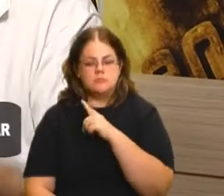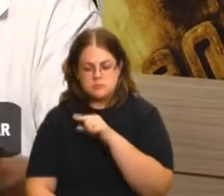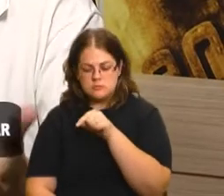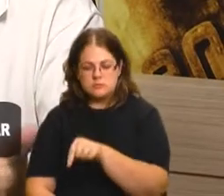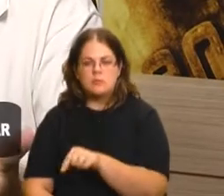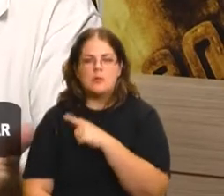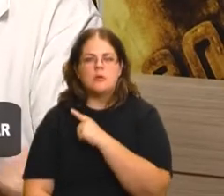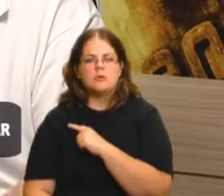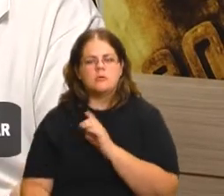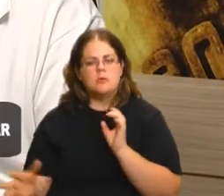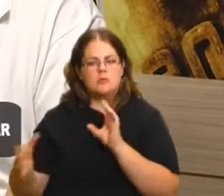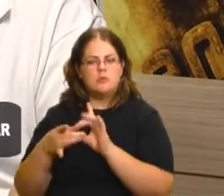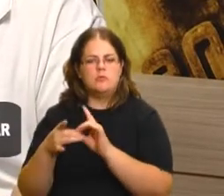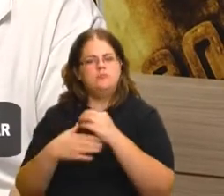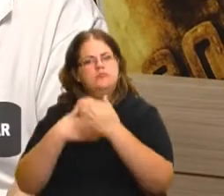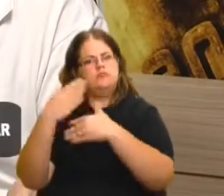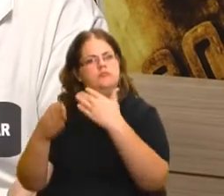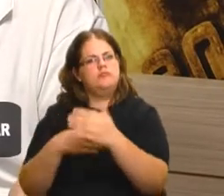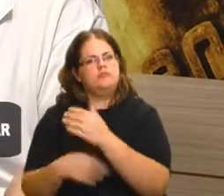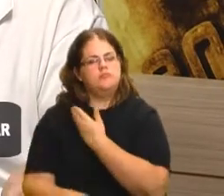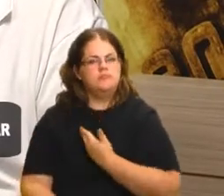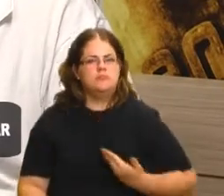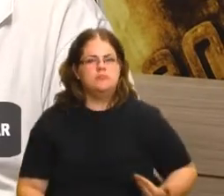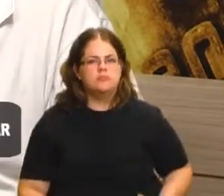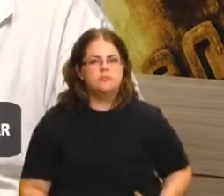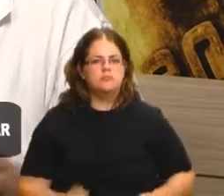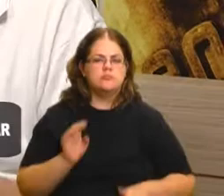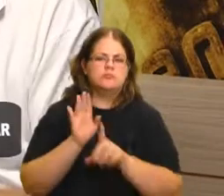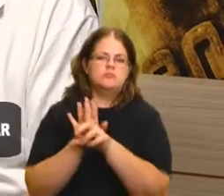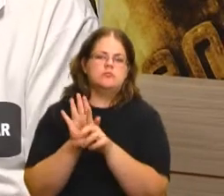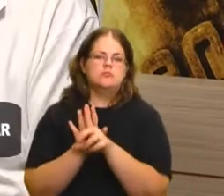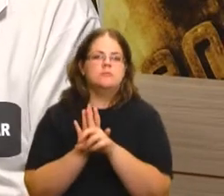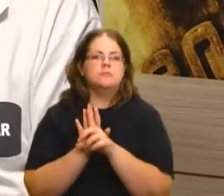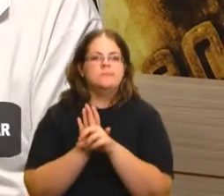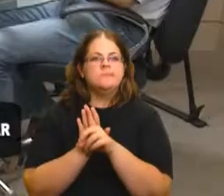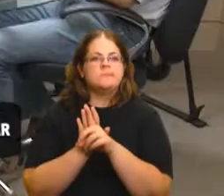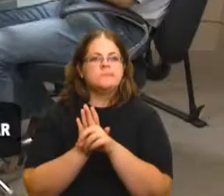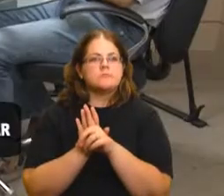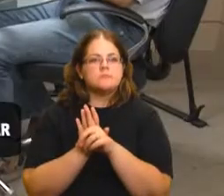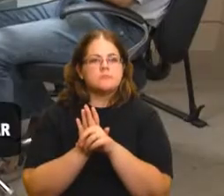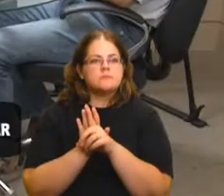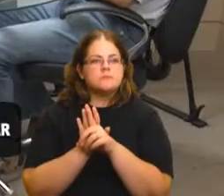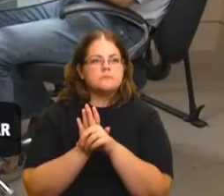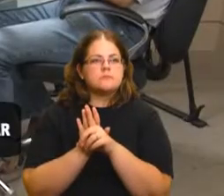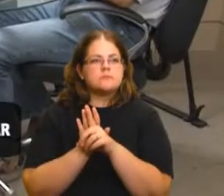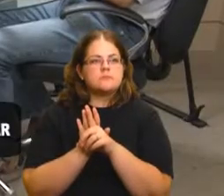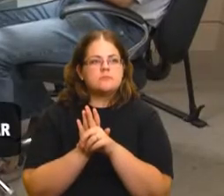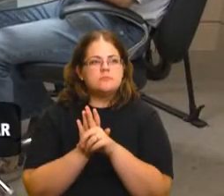exemplo, está vinculado ao crescimento do Estado, assim, a construção de algumas